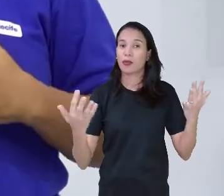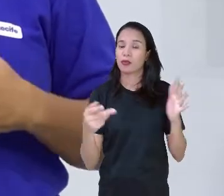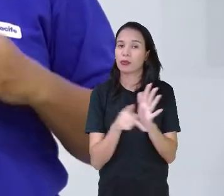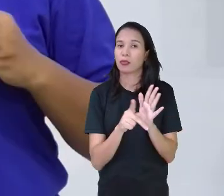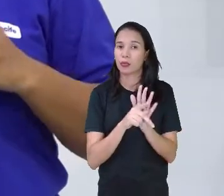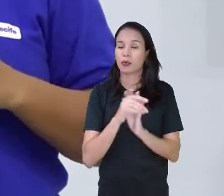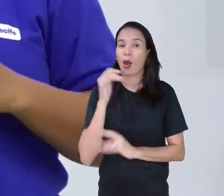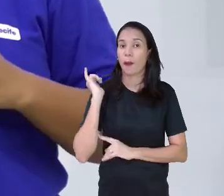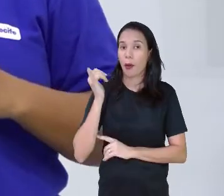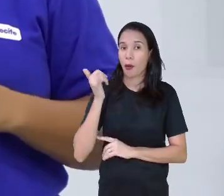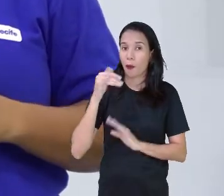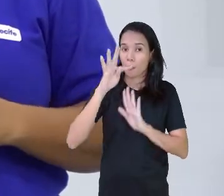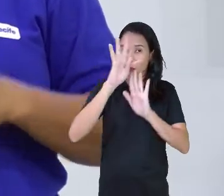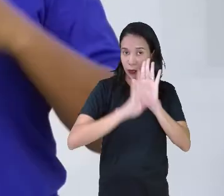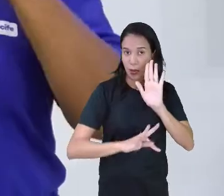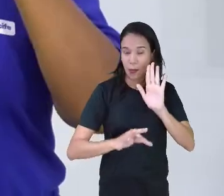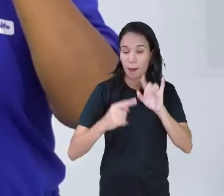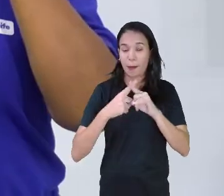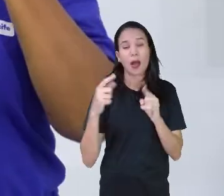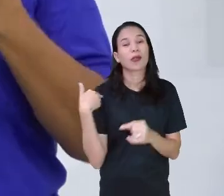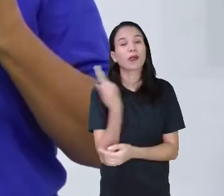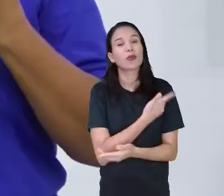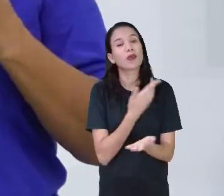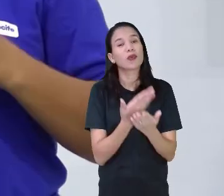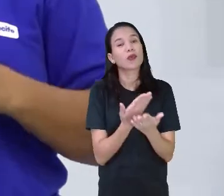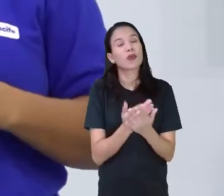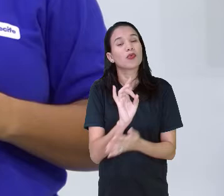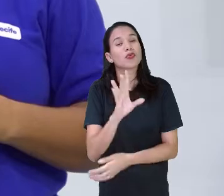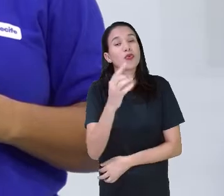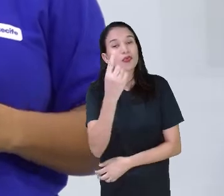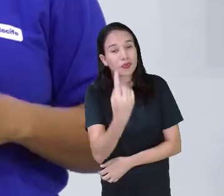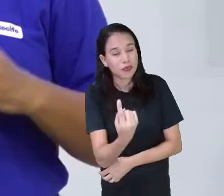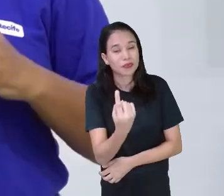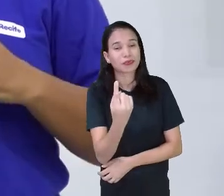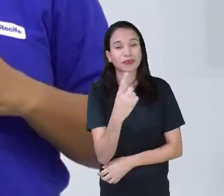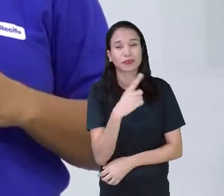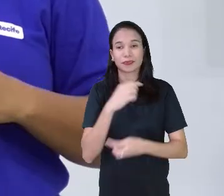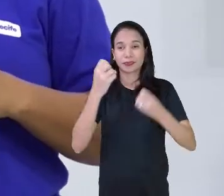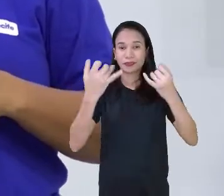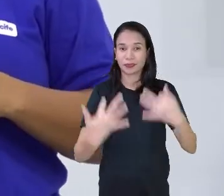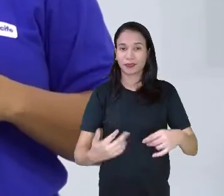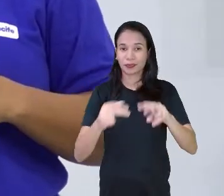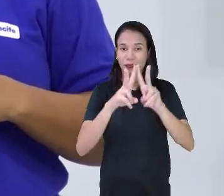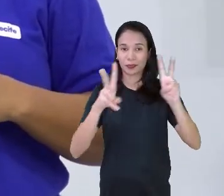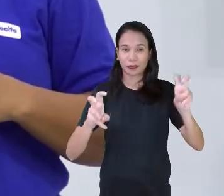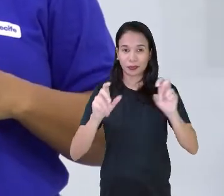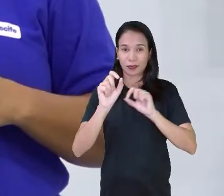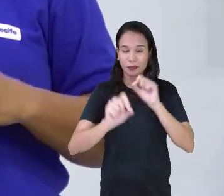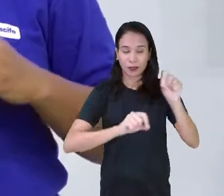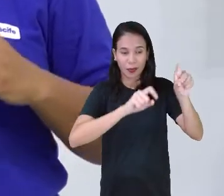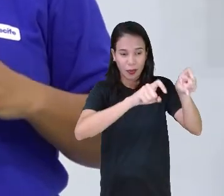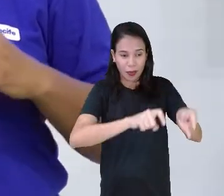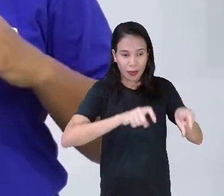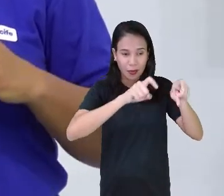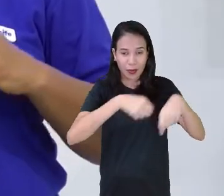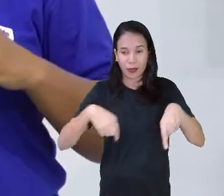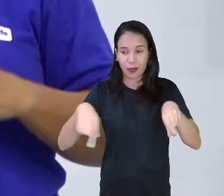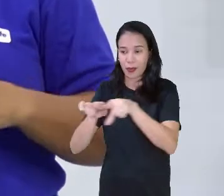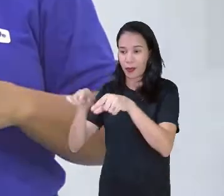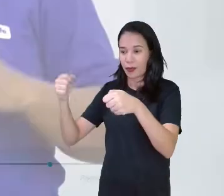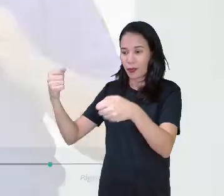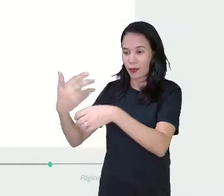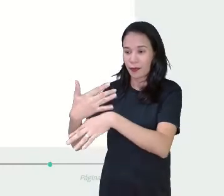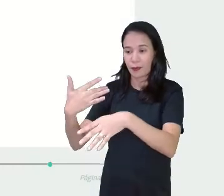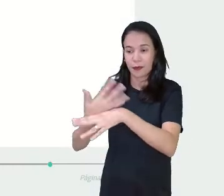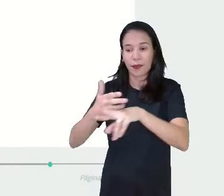a gente vai trabalhar apenas um, que vai falar sobre o campo e a